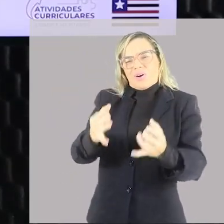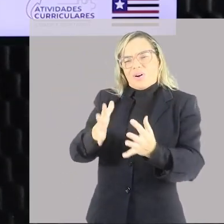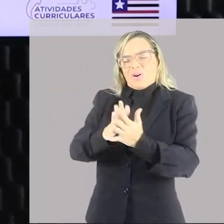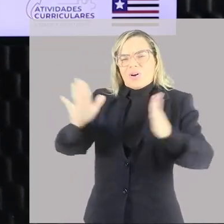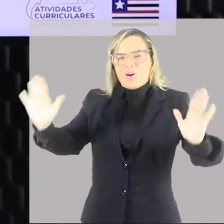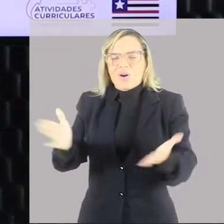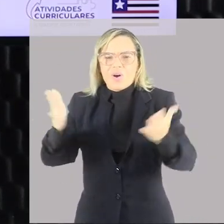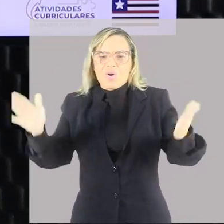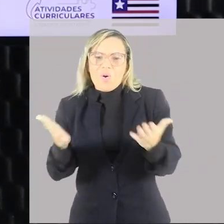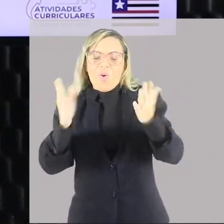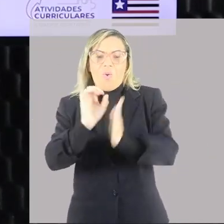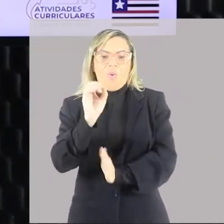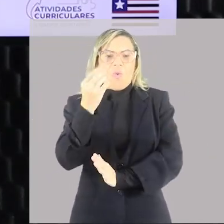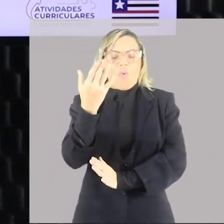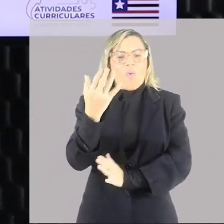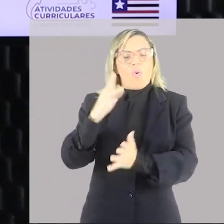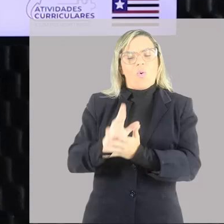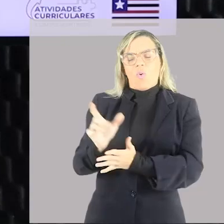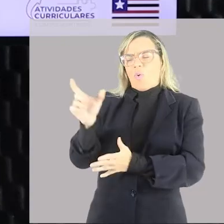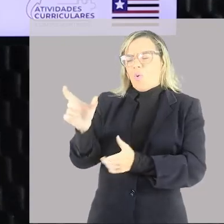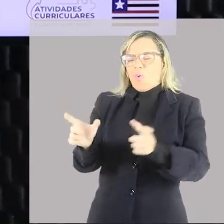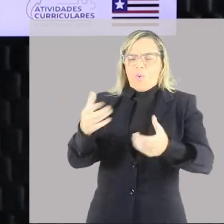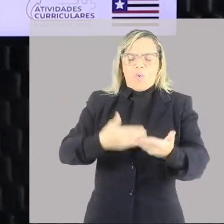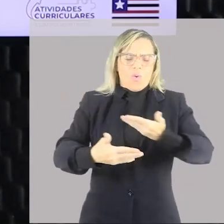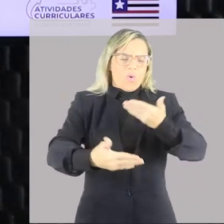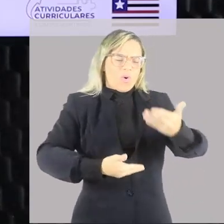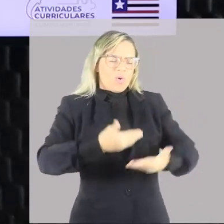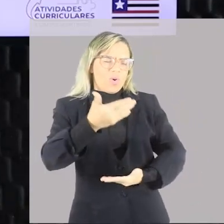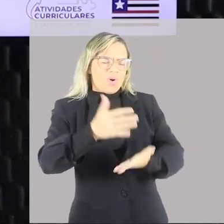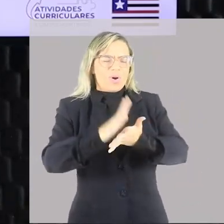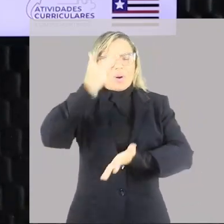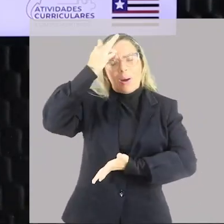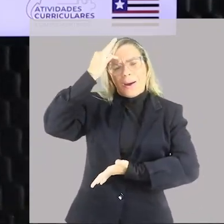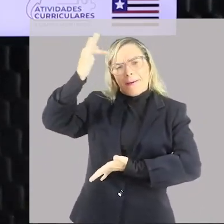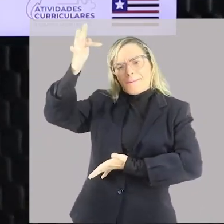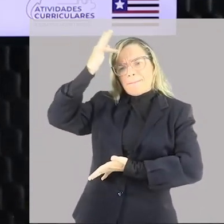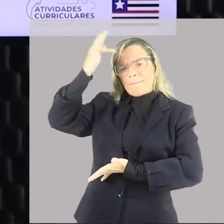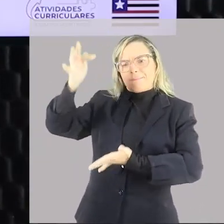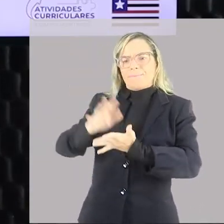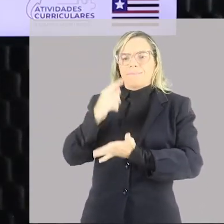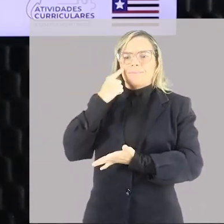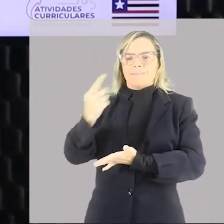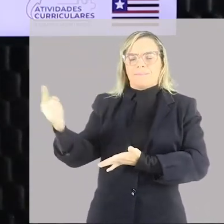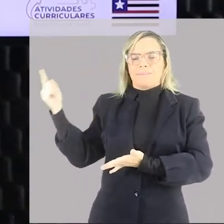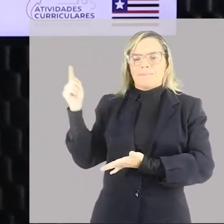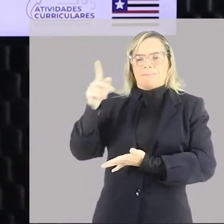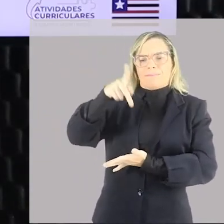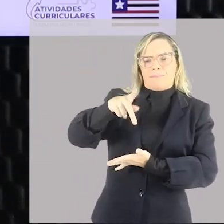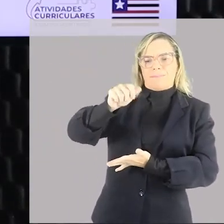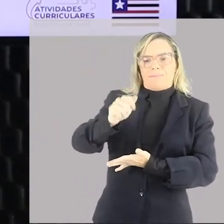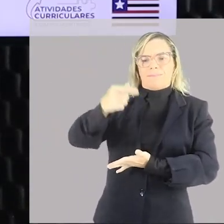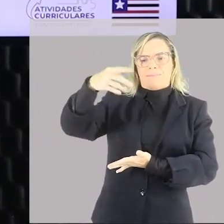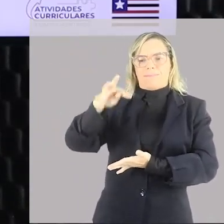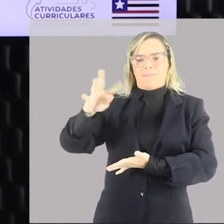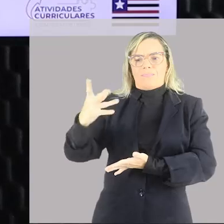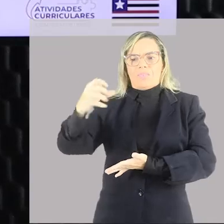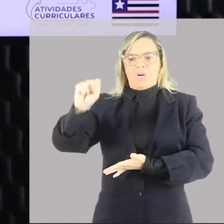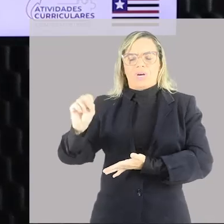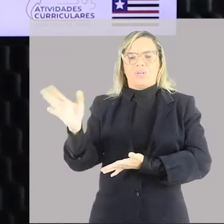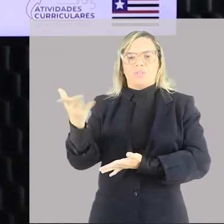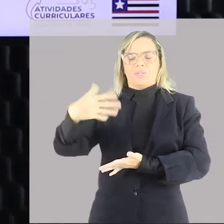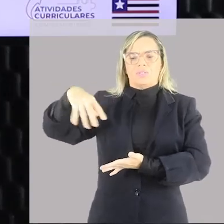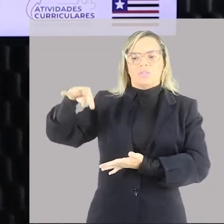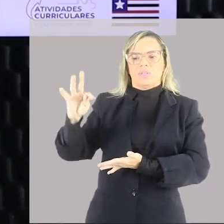em nós mesmos este tão famoso filosofar, o patos e o talma são elementos que estão aqui